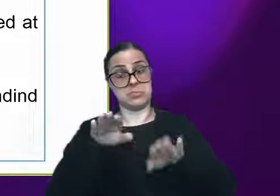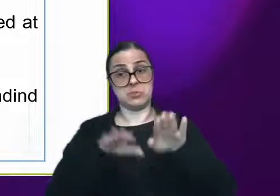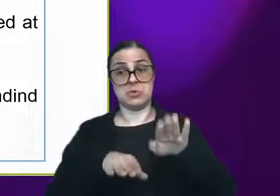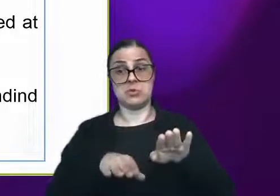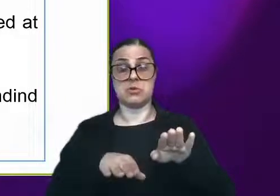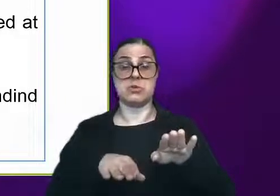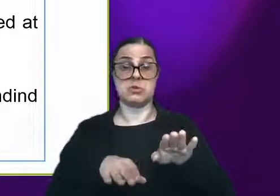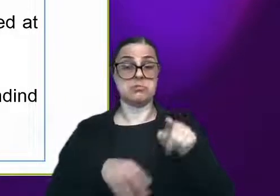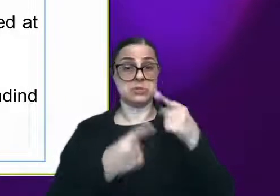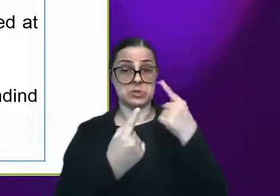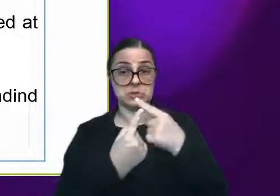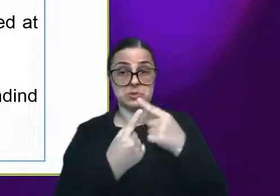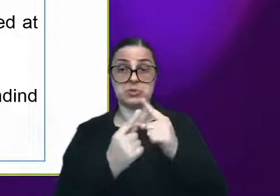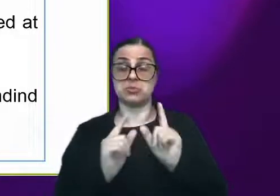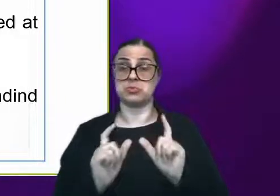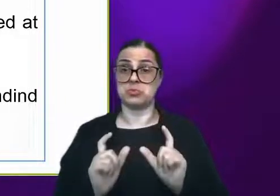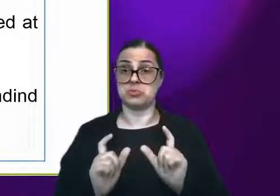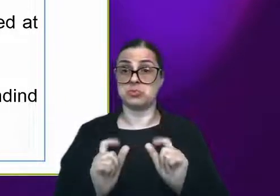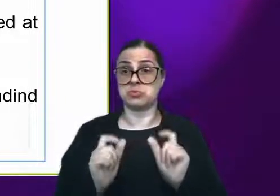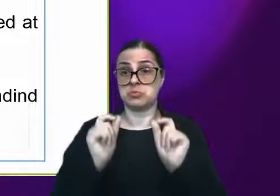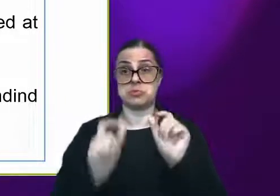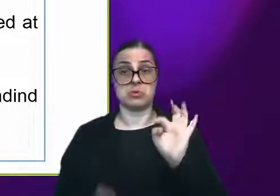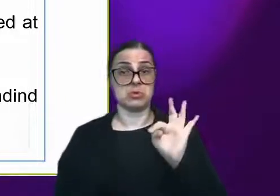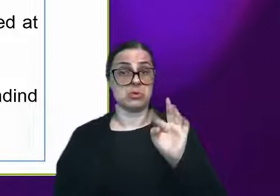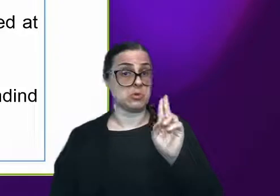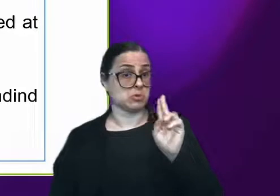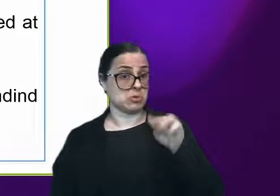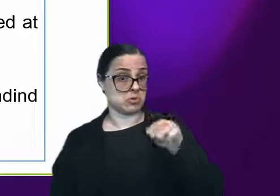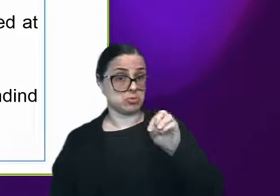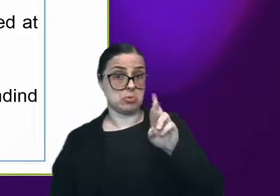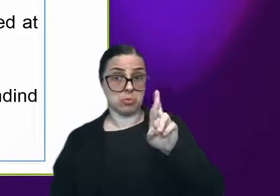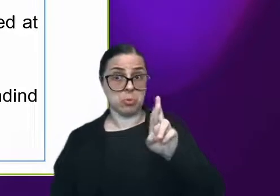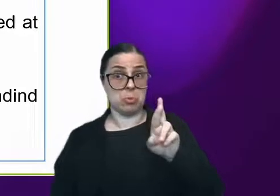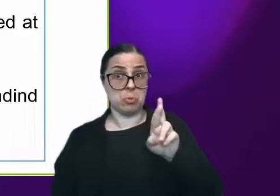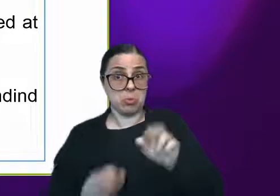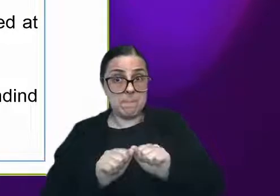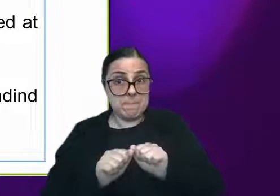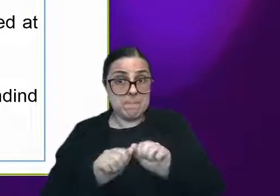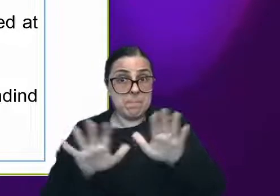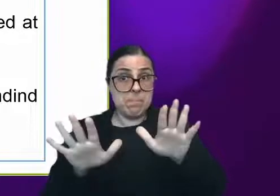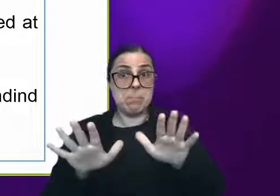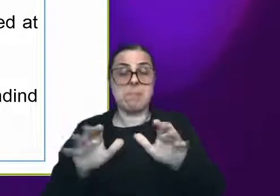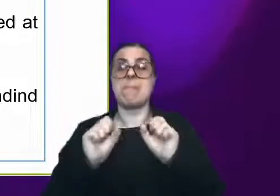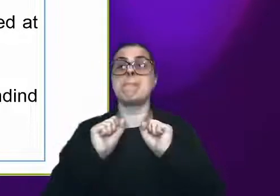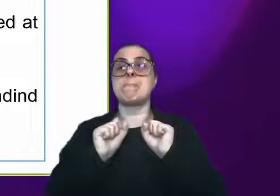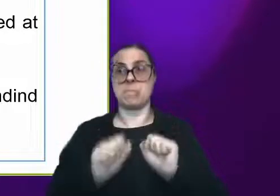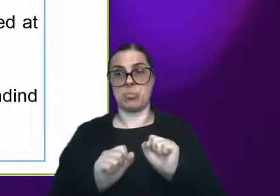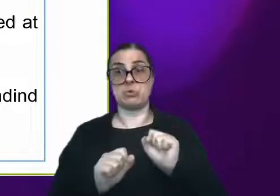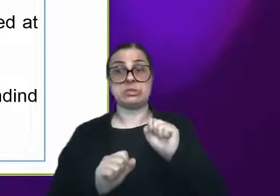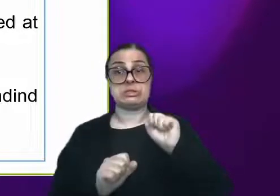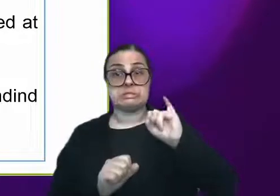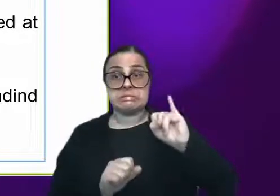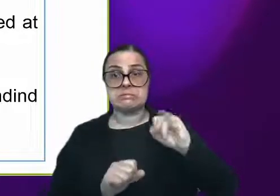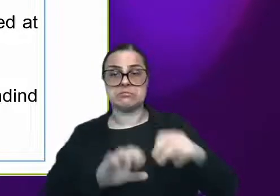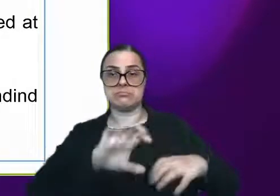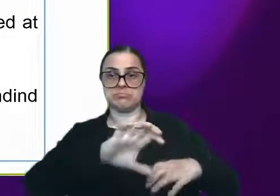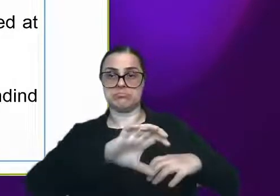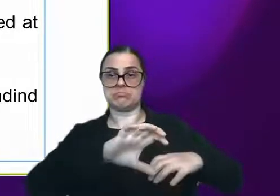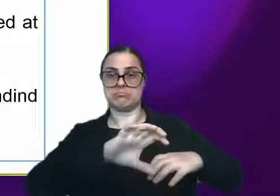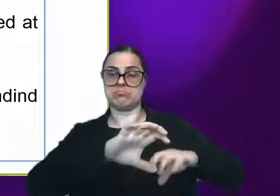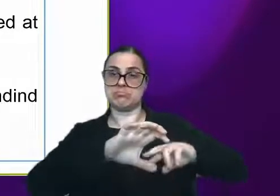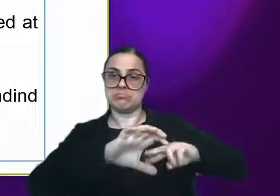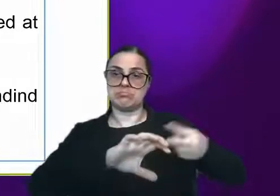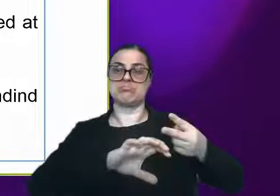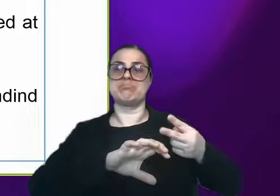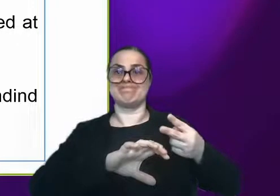do downstage, nesse tipo de tumores, pode contribuir para esse tipo de expansão dos critérios